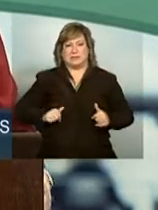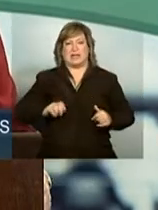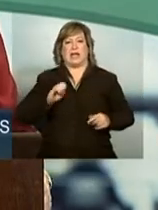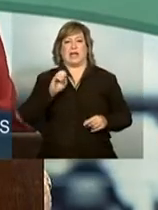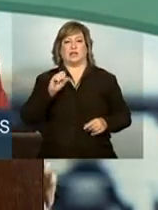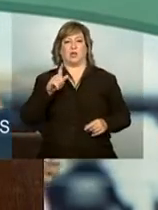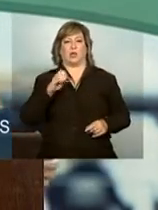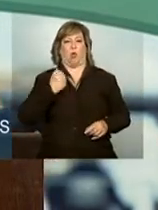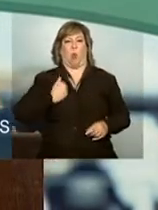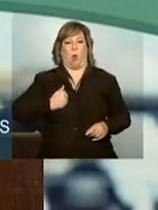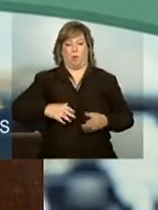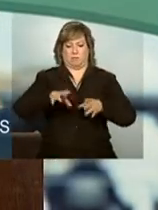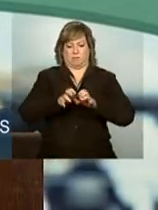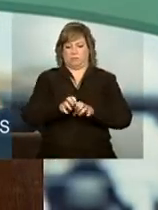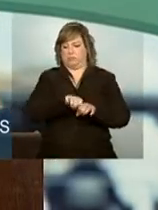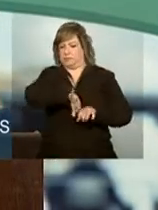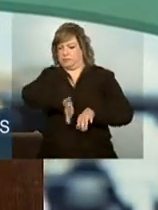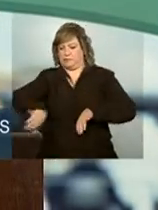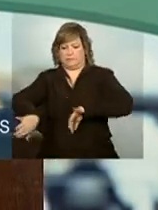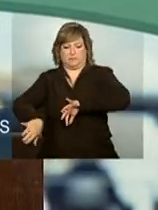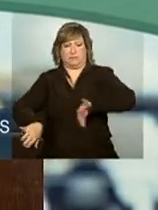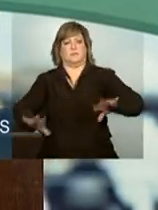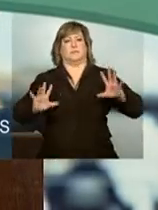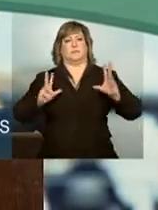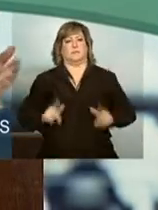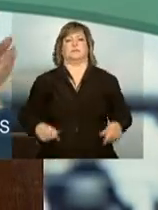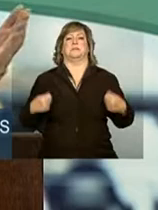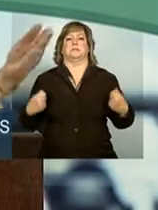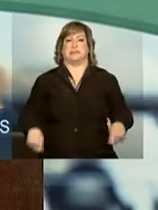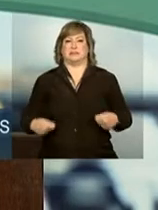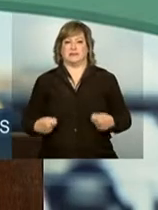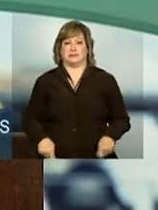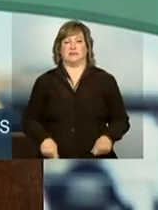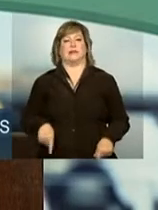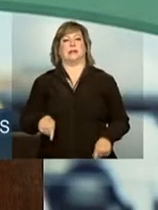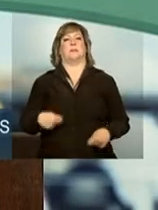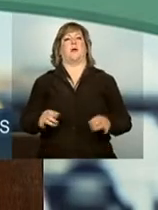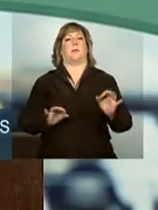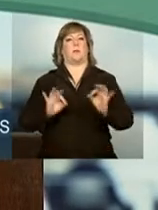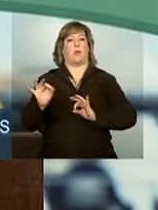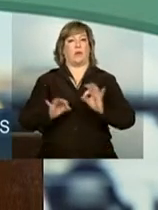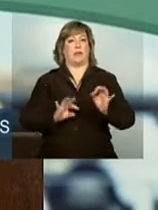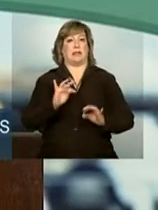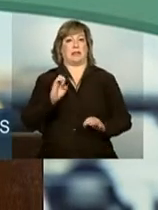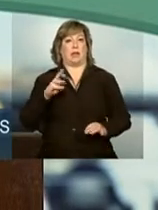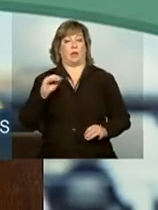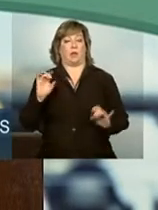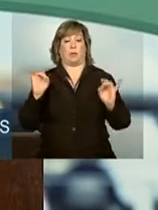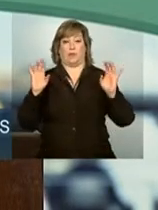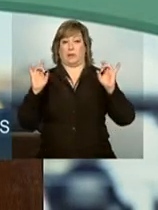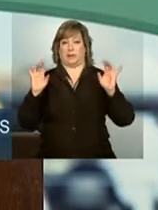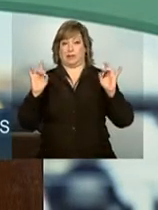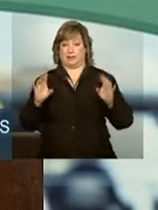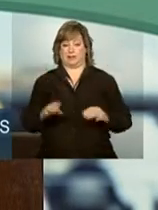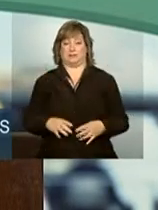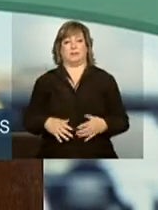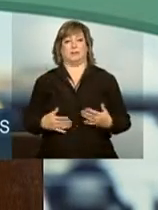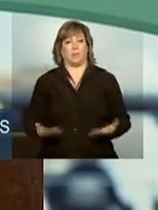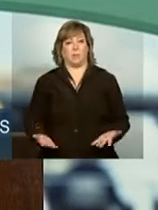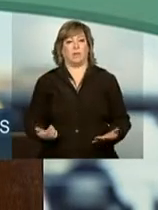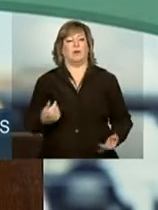coletado e, de fato, tem de se traduzir em projetos técnicos de alta qualidade. Eu